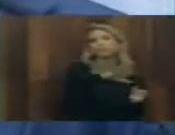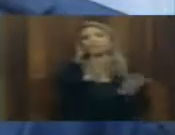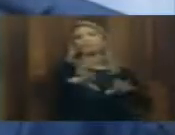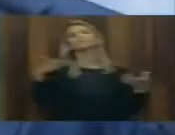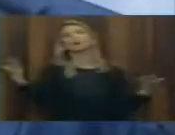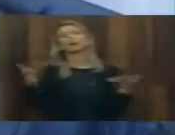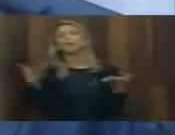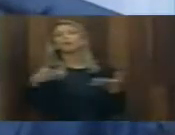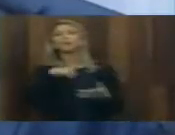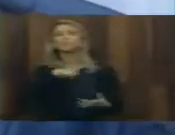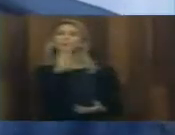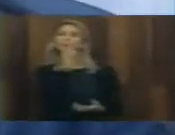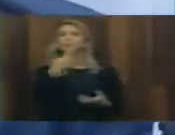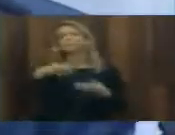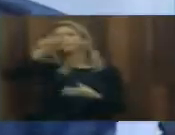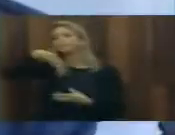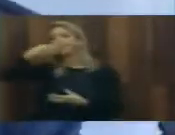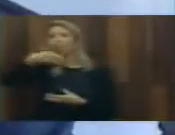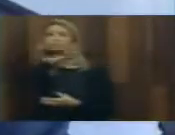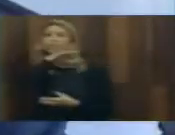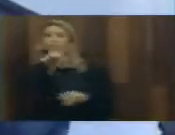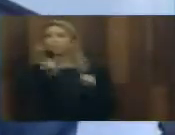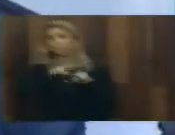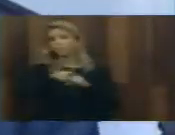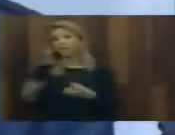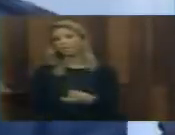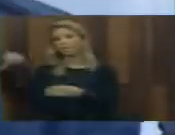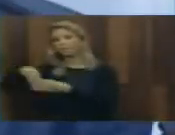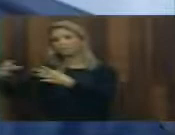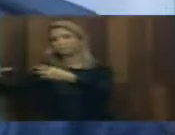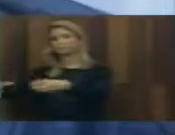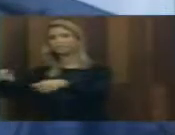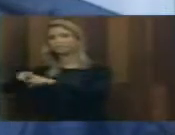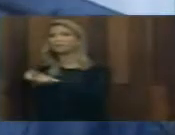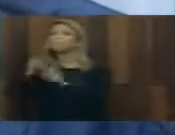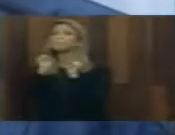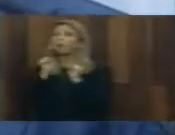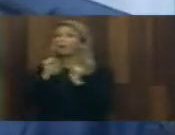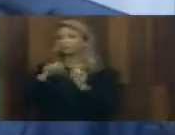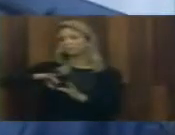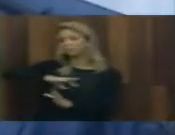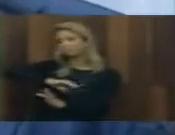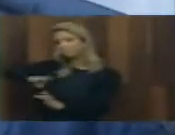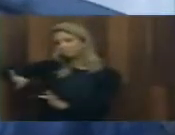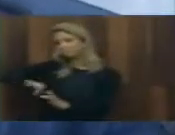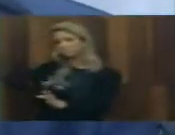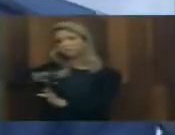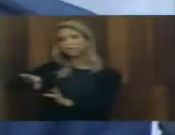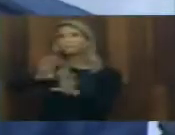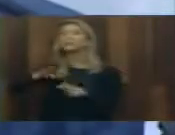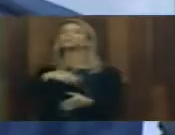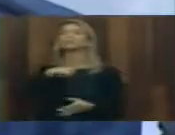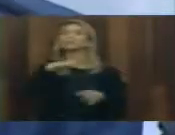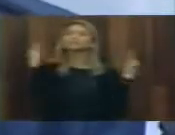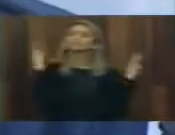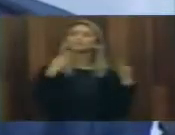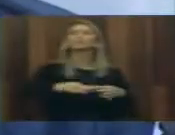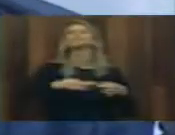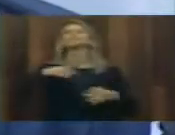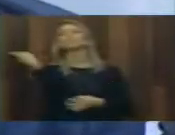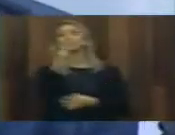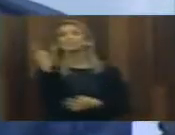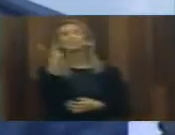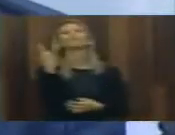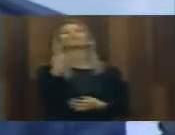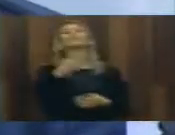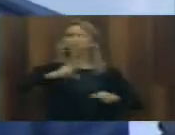laranja podre nesse cesto, senhor presidente, que poderia contaminar toda a nossa discussão, mas eu tenho certeza que com o